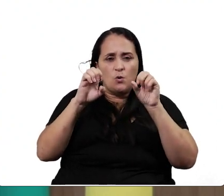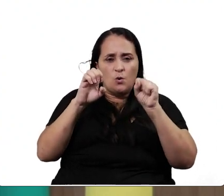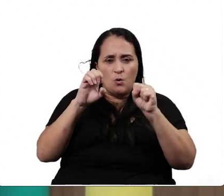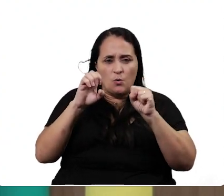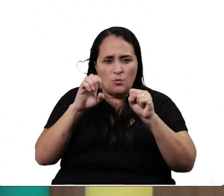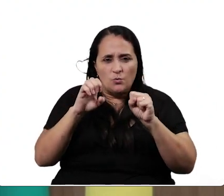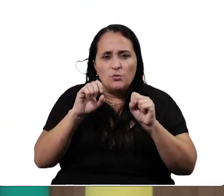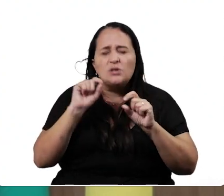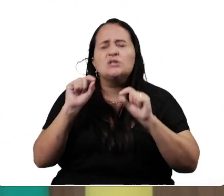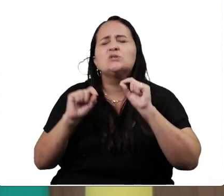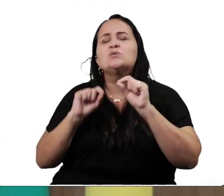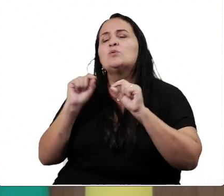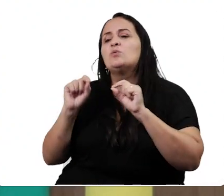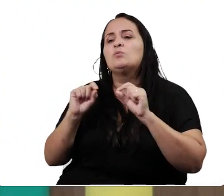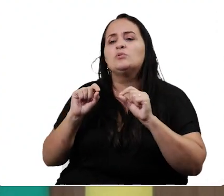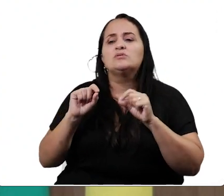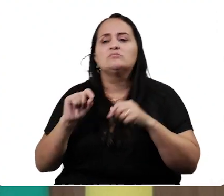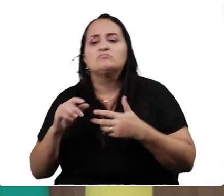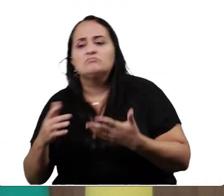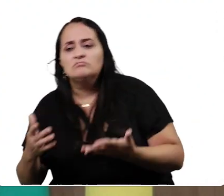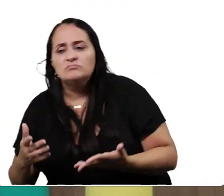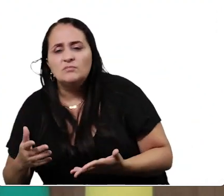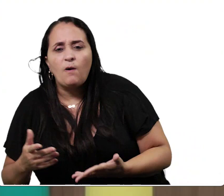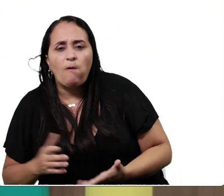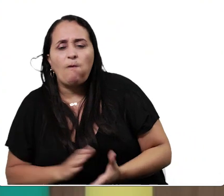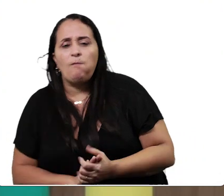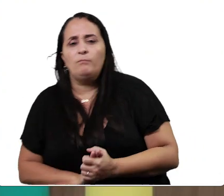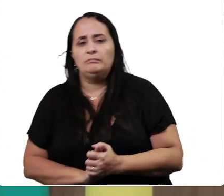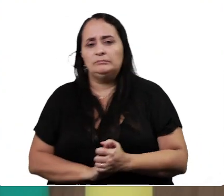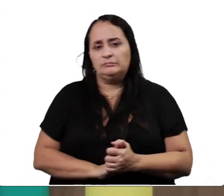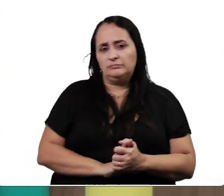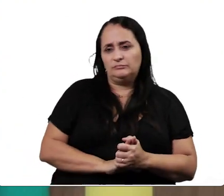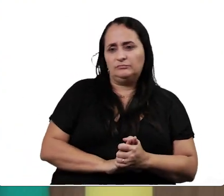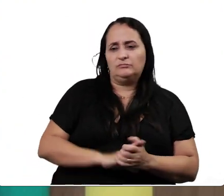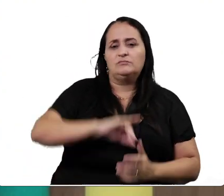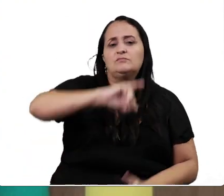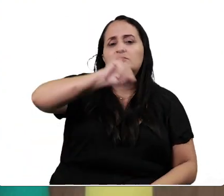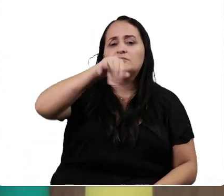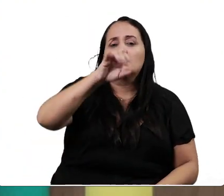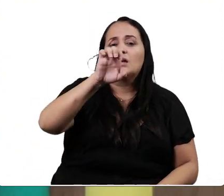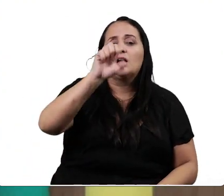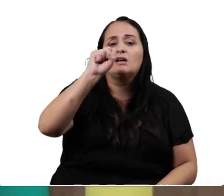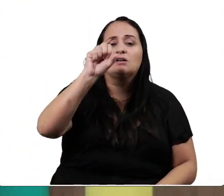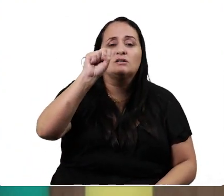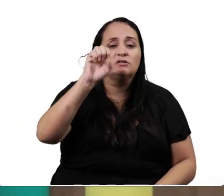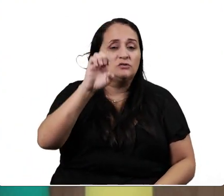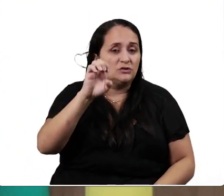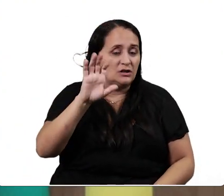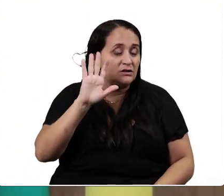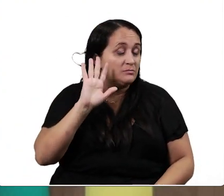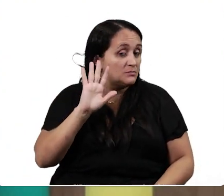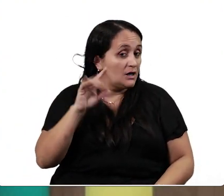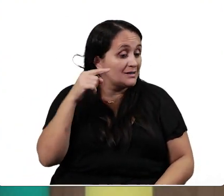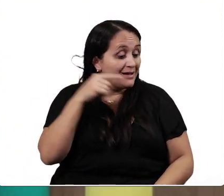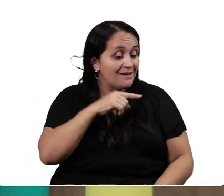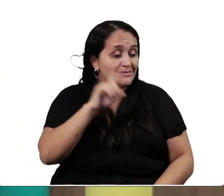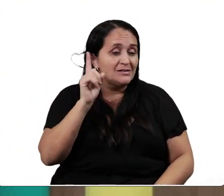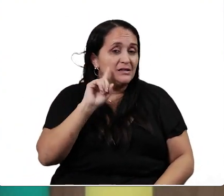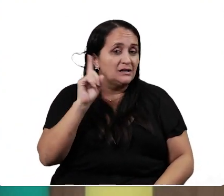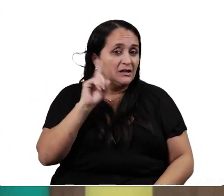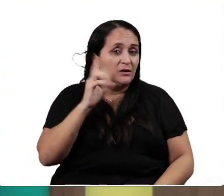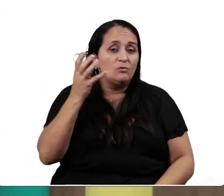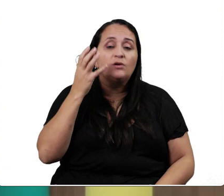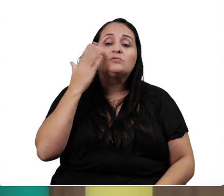se referindo a Jesse Owens, tá bom? Mas não é esse que a questão está pedindo. A questão está pedindo